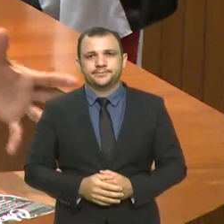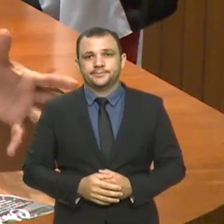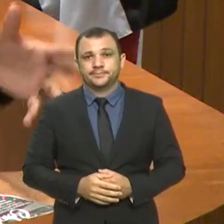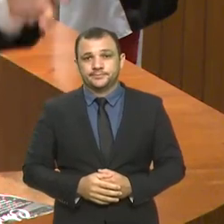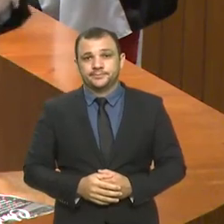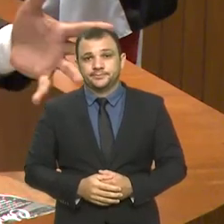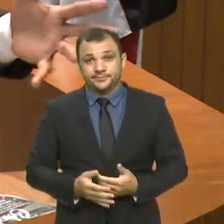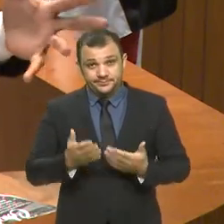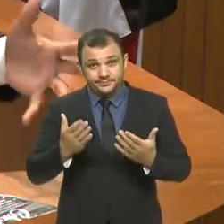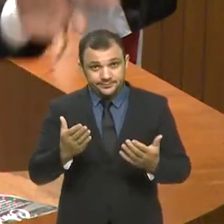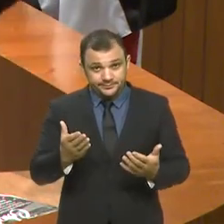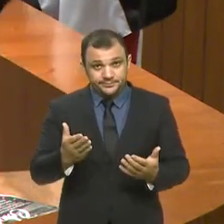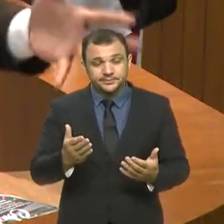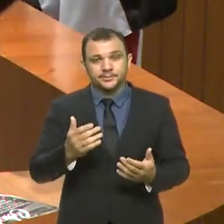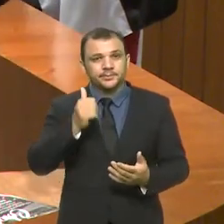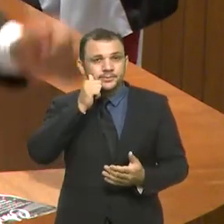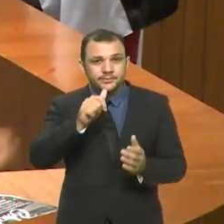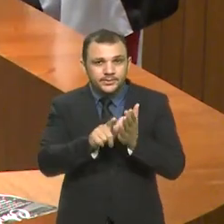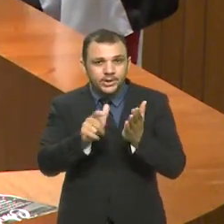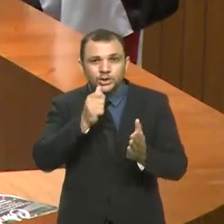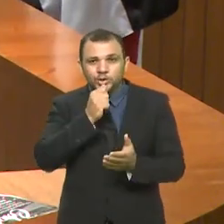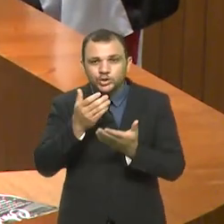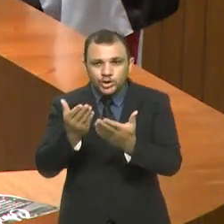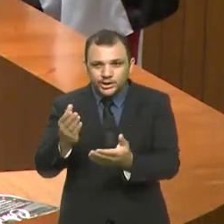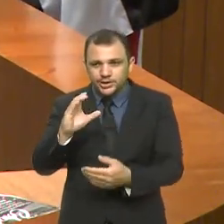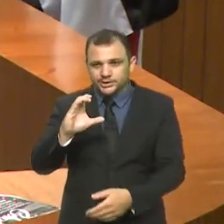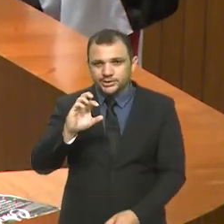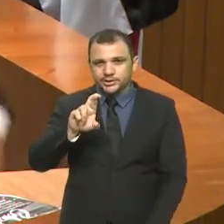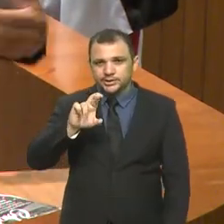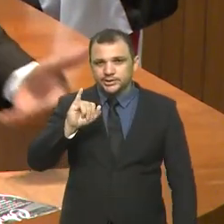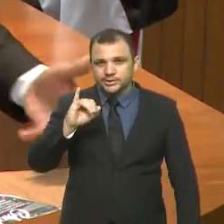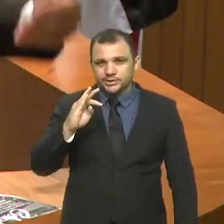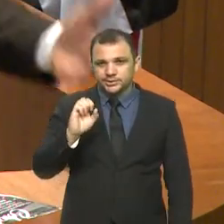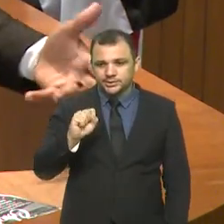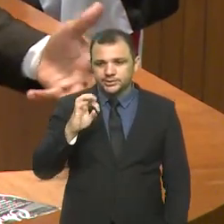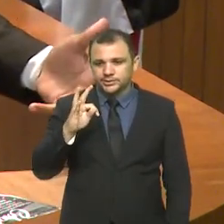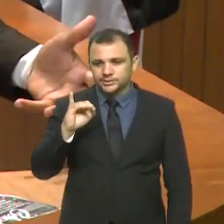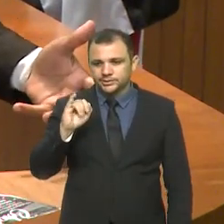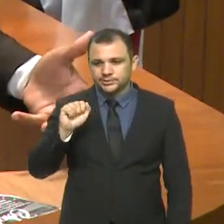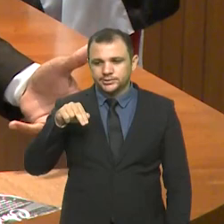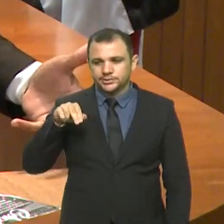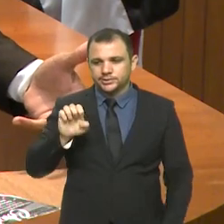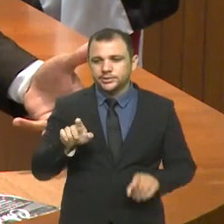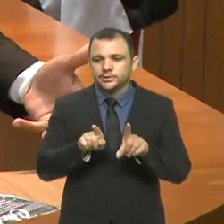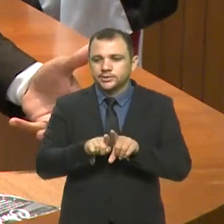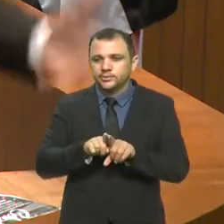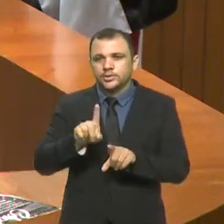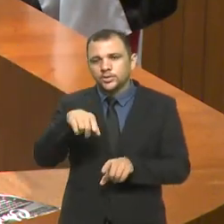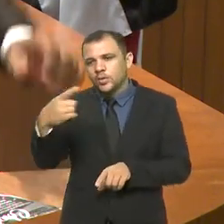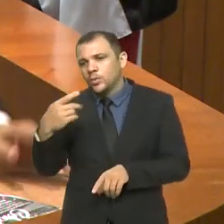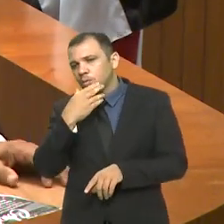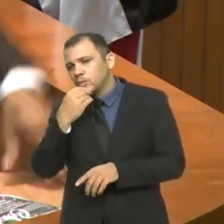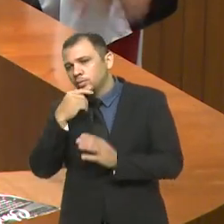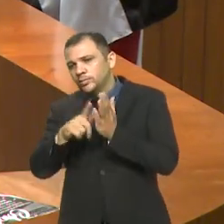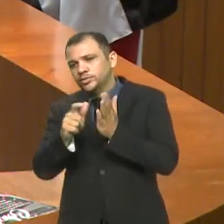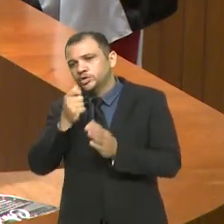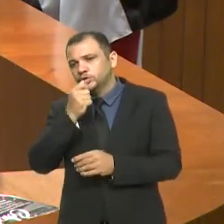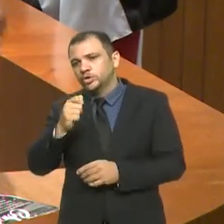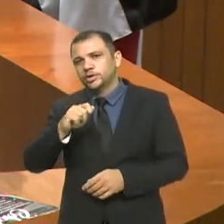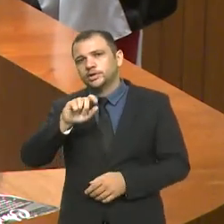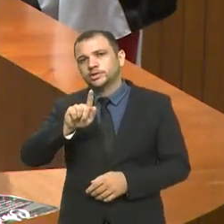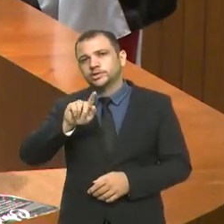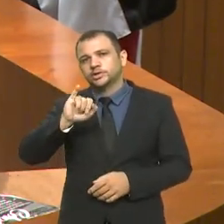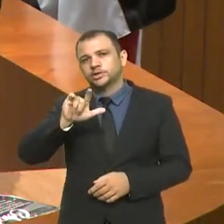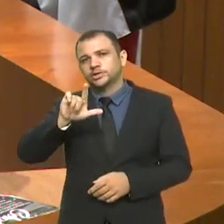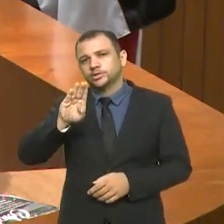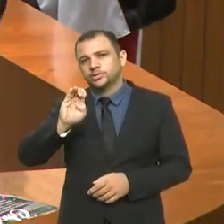Minha querida jornalista Cristiane, meu querido e nobre jornalista Gilberto Leda, é